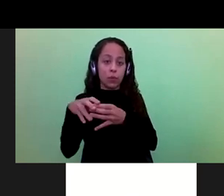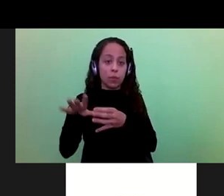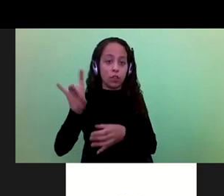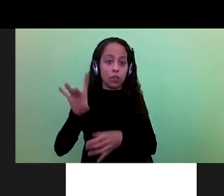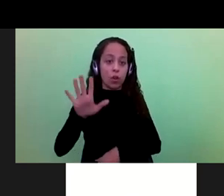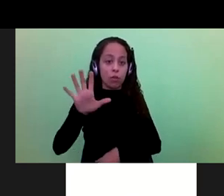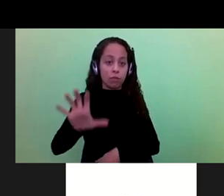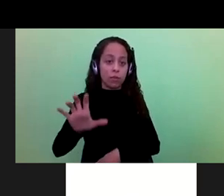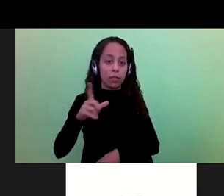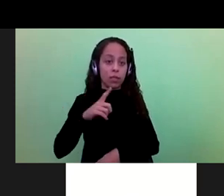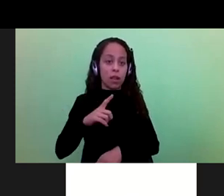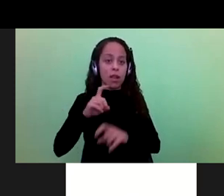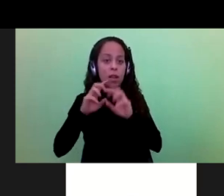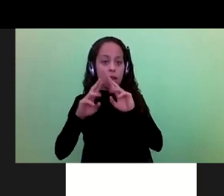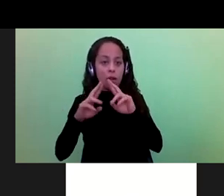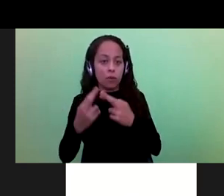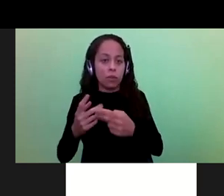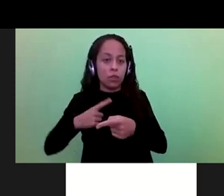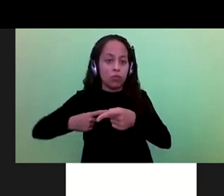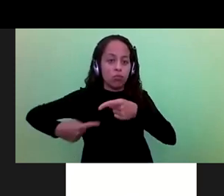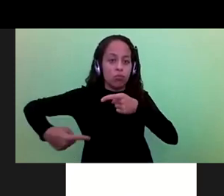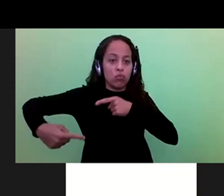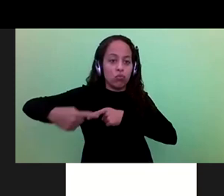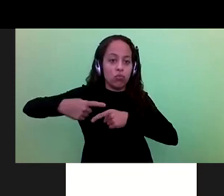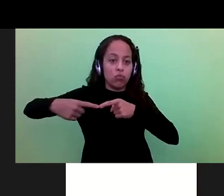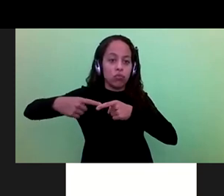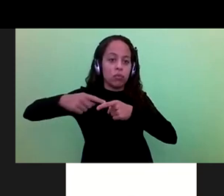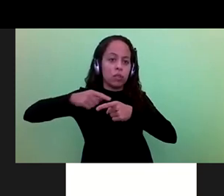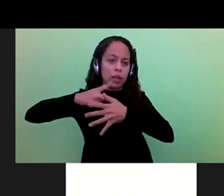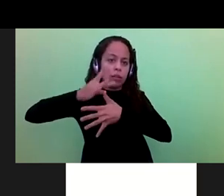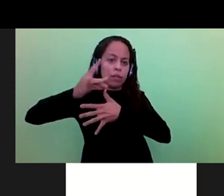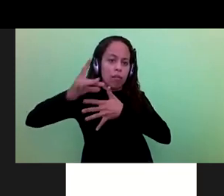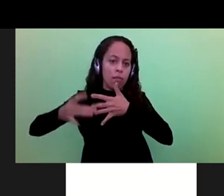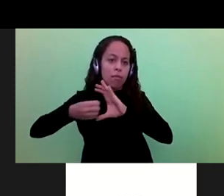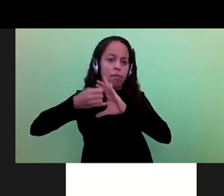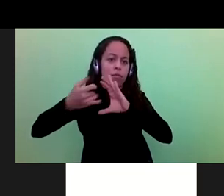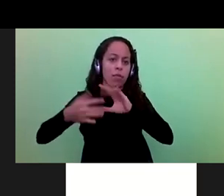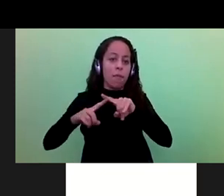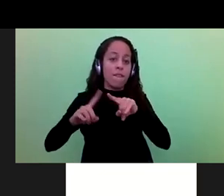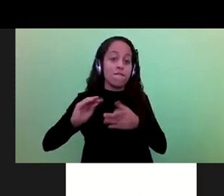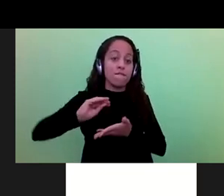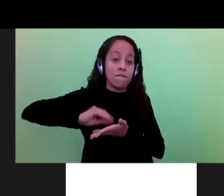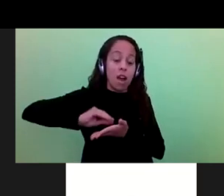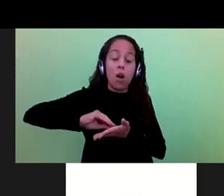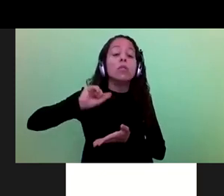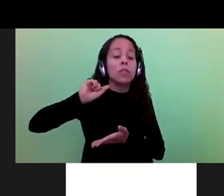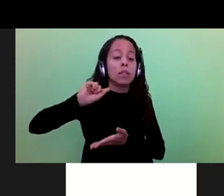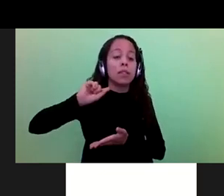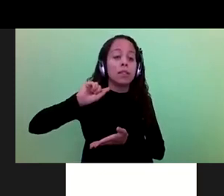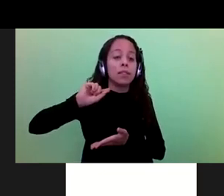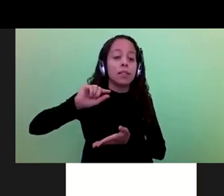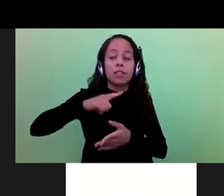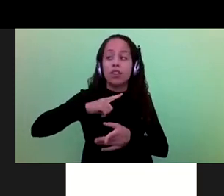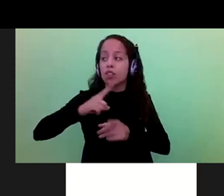reúnem, eventualmente discutem um pouco alguns aspectos, mas nós não temos ali uma discussão de